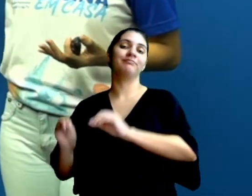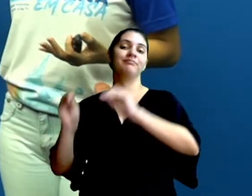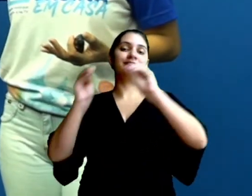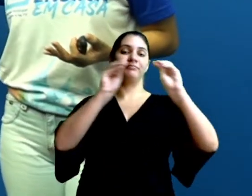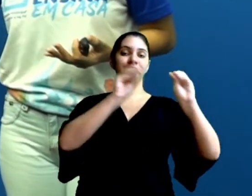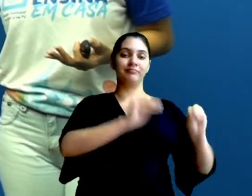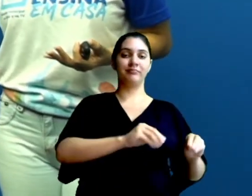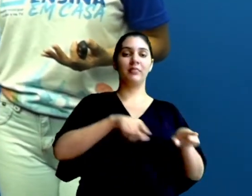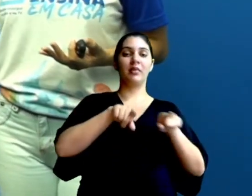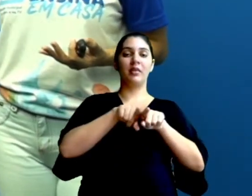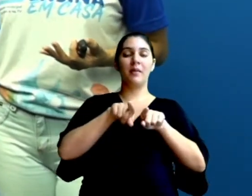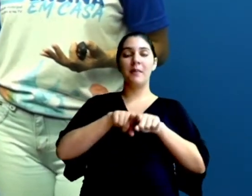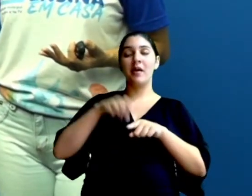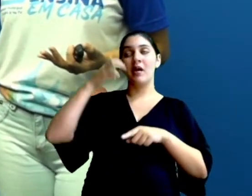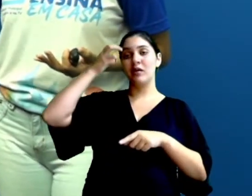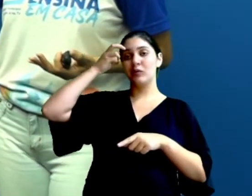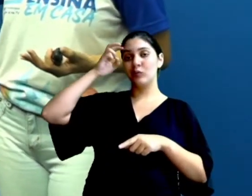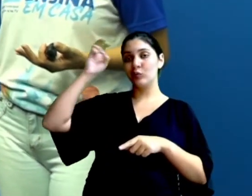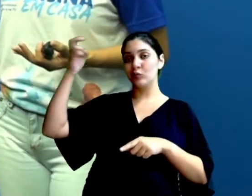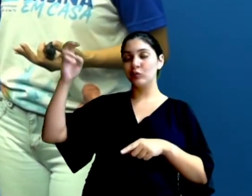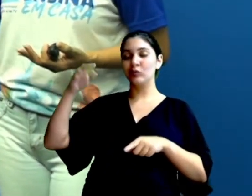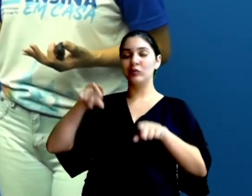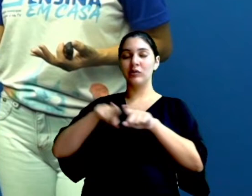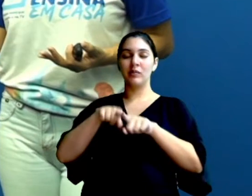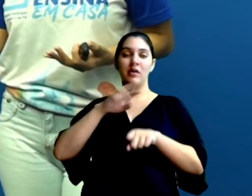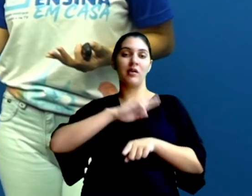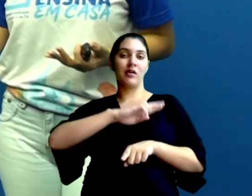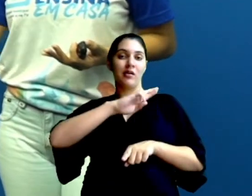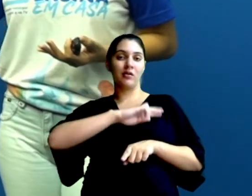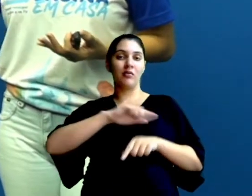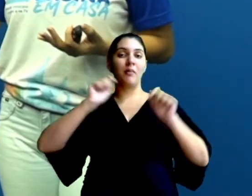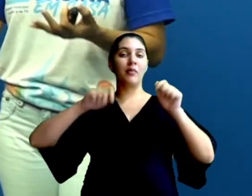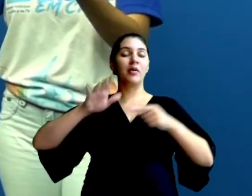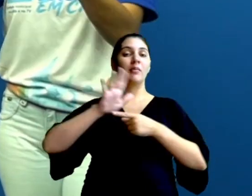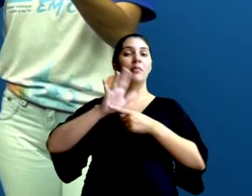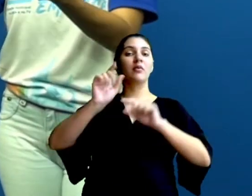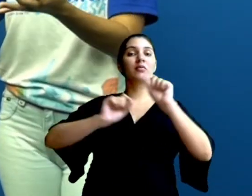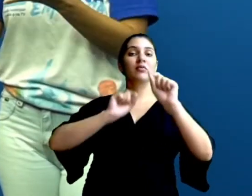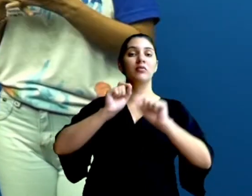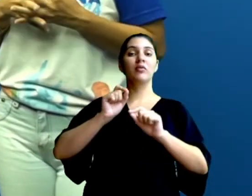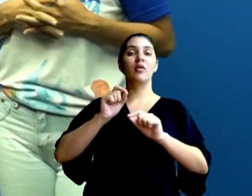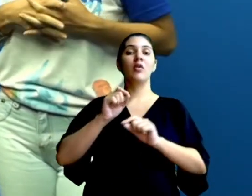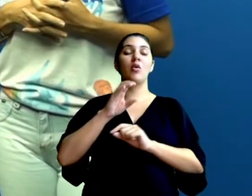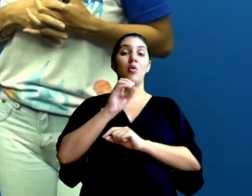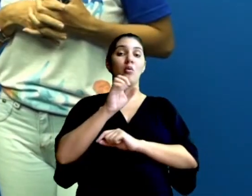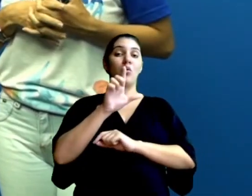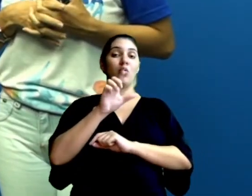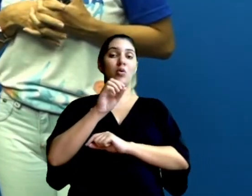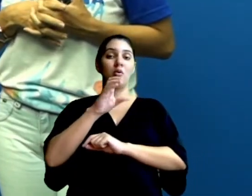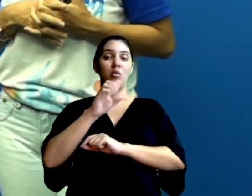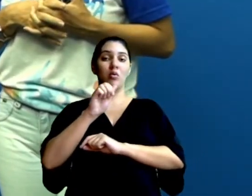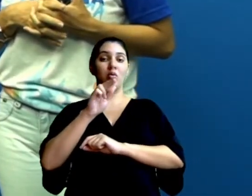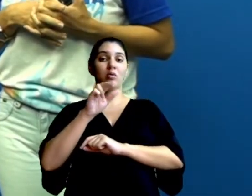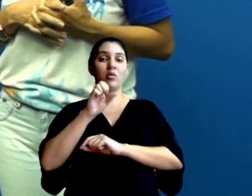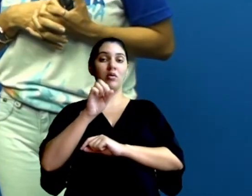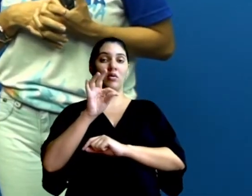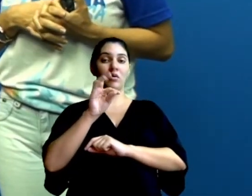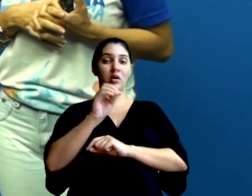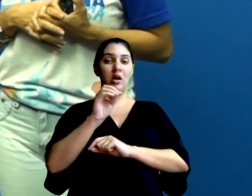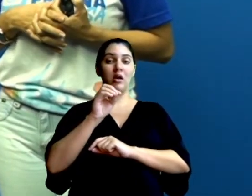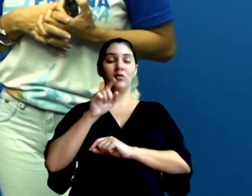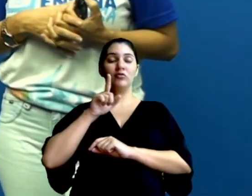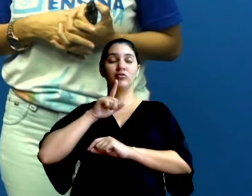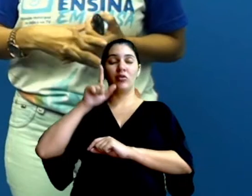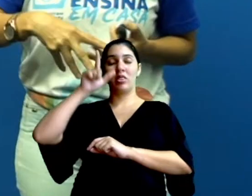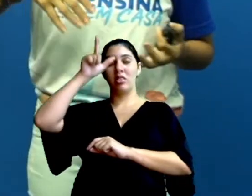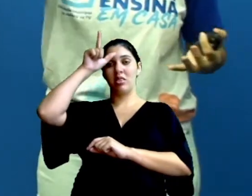culturais e religiosas, mais uma vez a gente pode citar a questão do Holocausto na